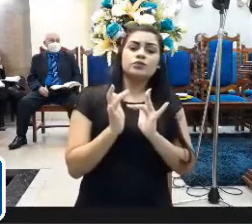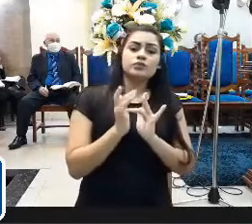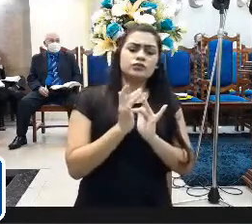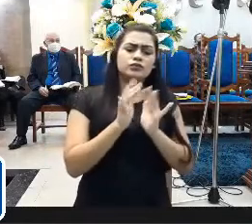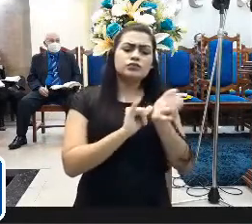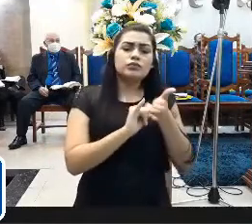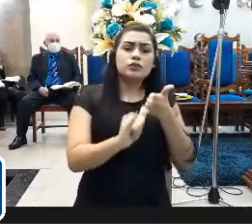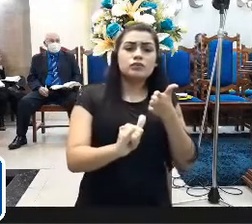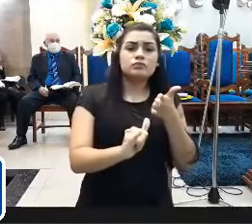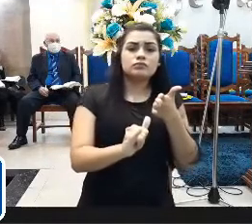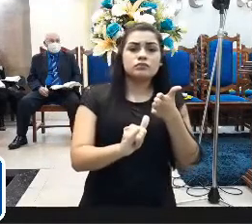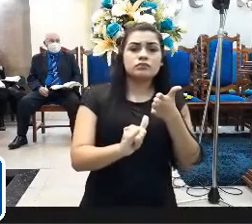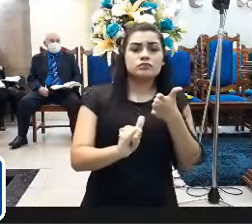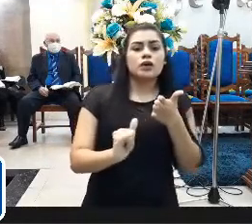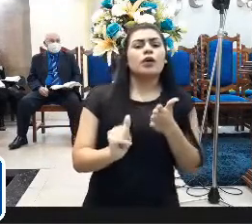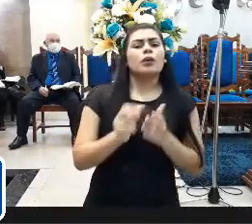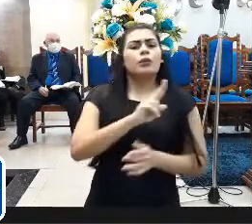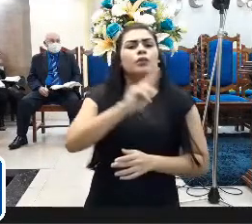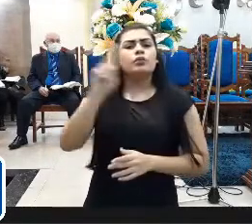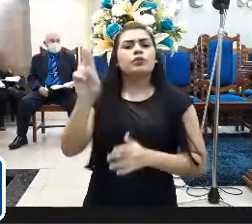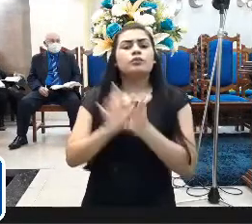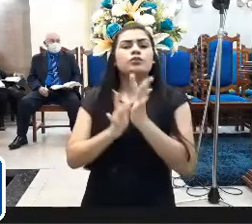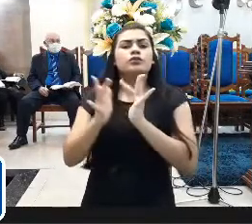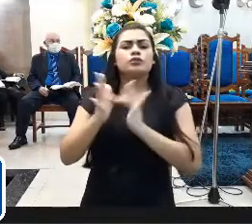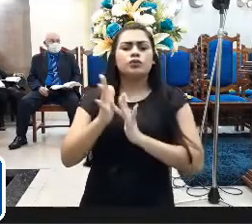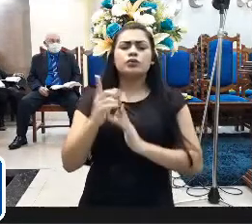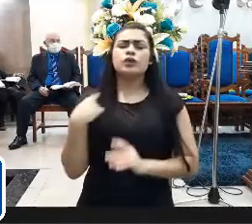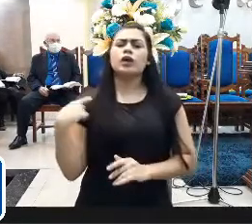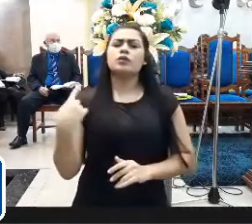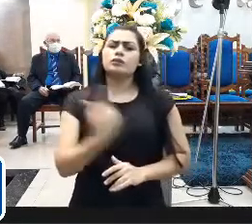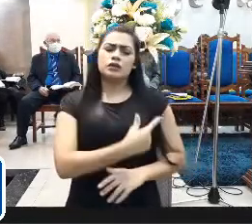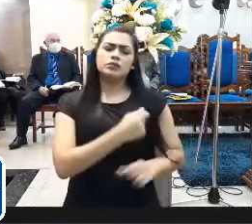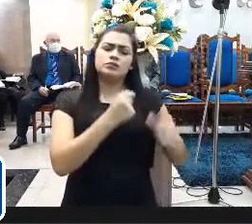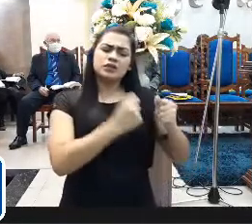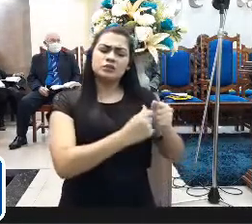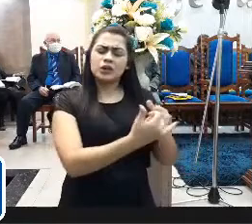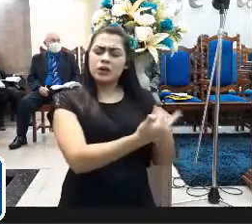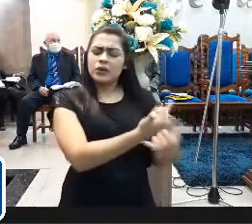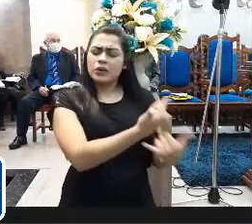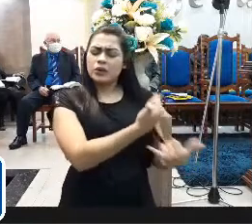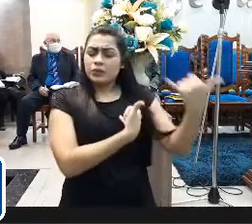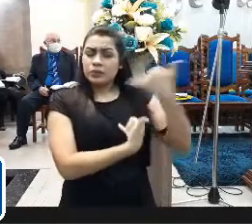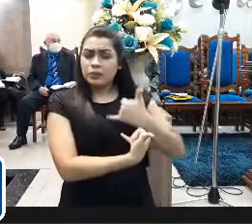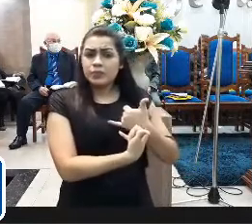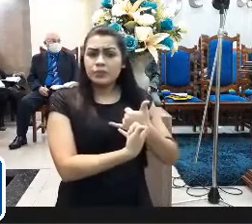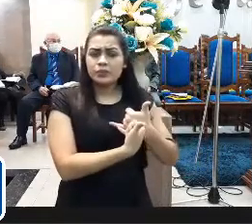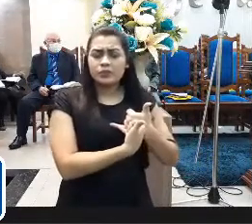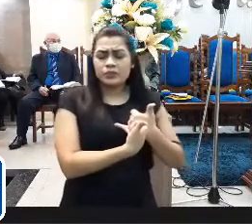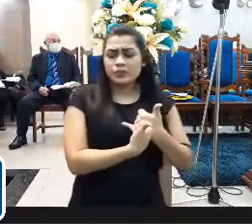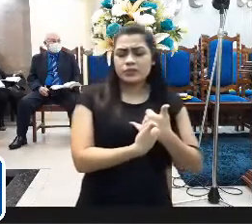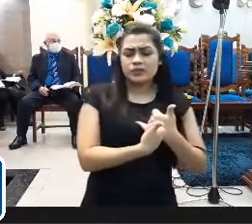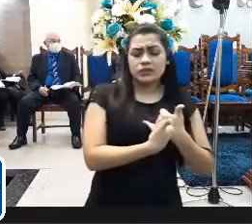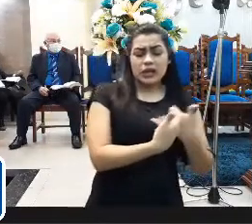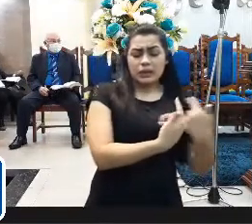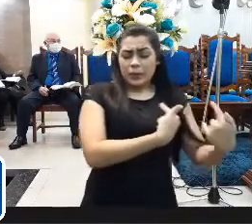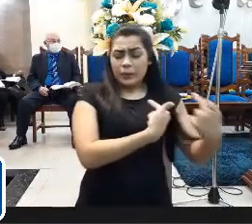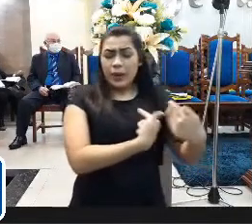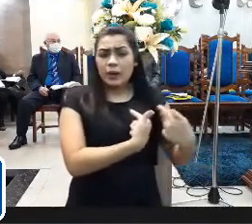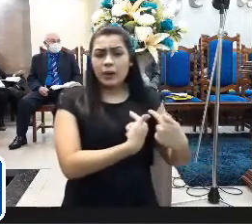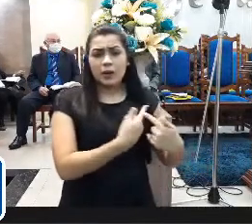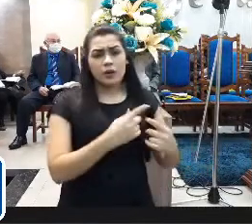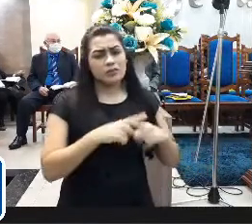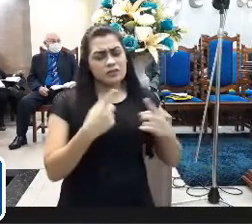quê? Vituperados. Podemos ser insultados. Agora não é para ficar triste, não é para desanimar, não é